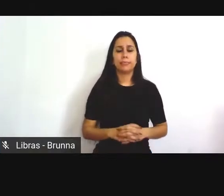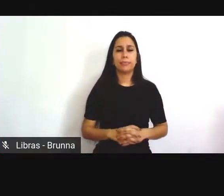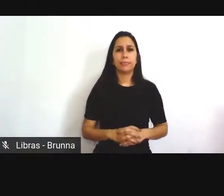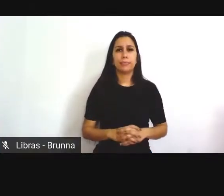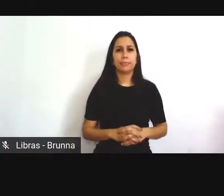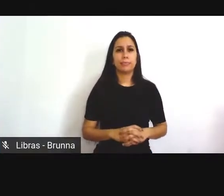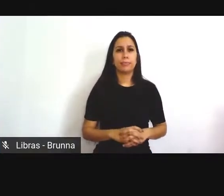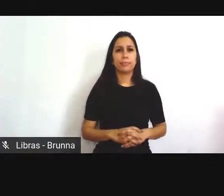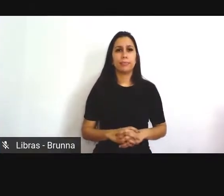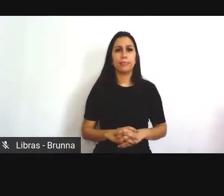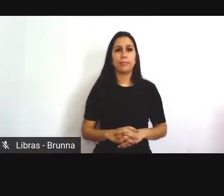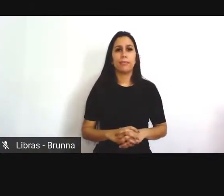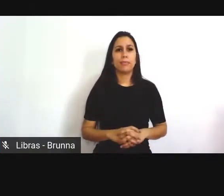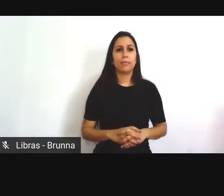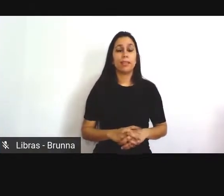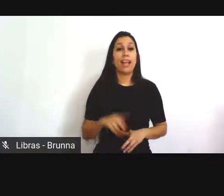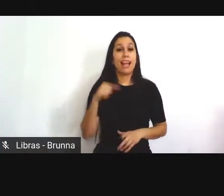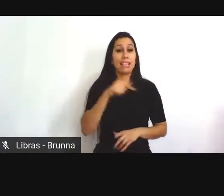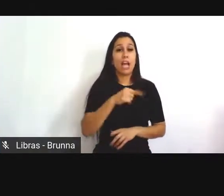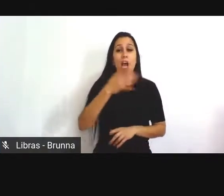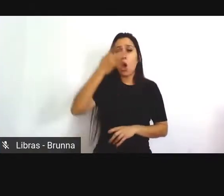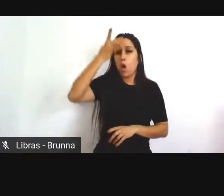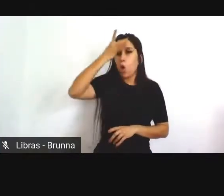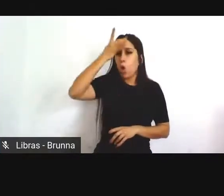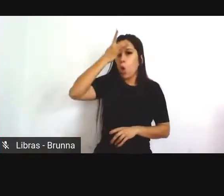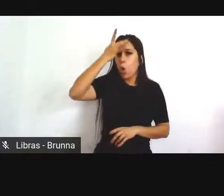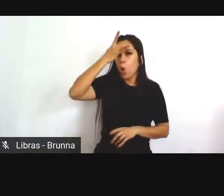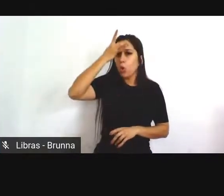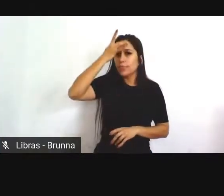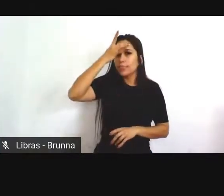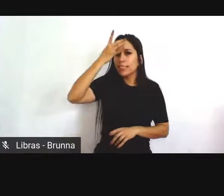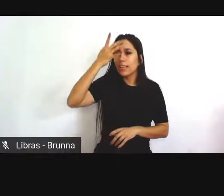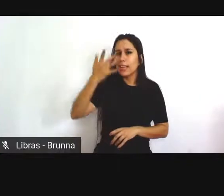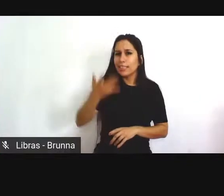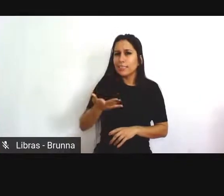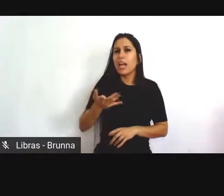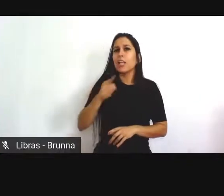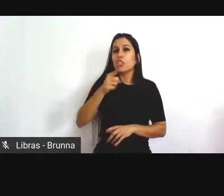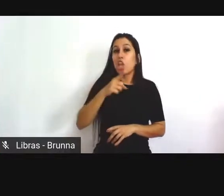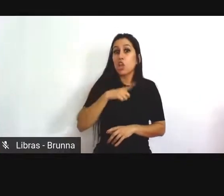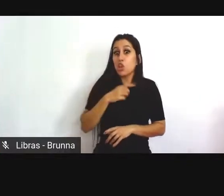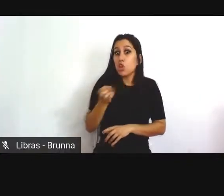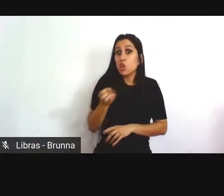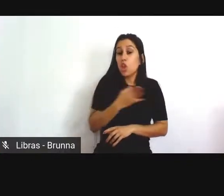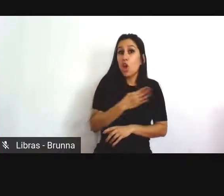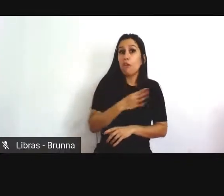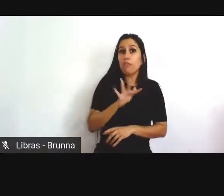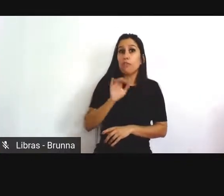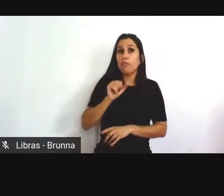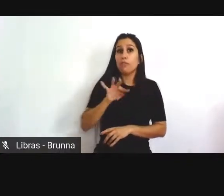e essa consciência, essa percepção de que existem novas fontes,